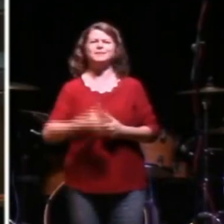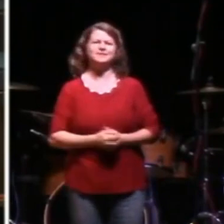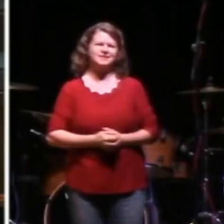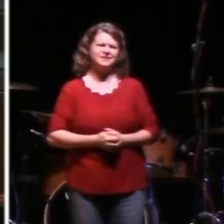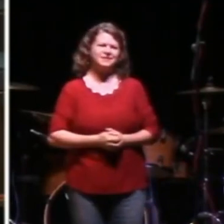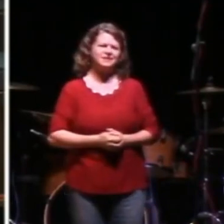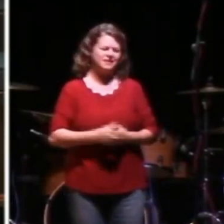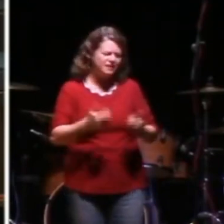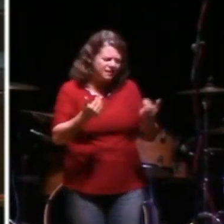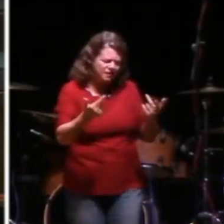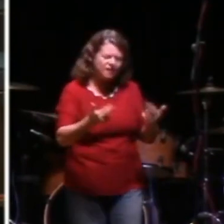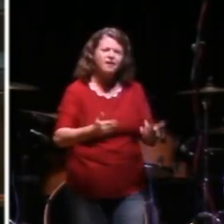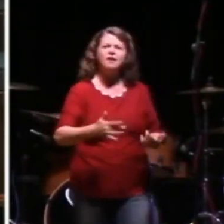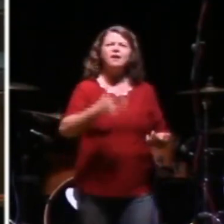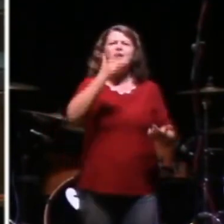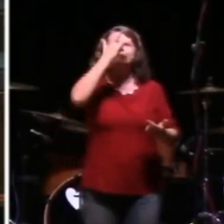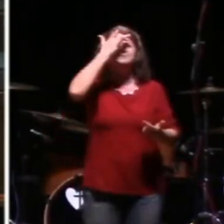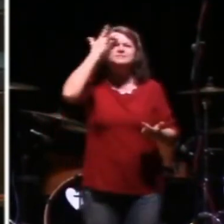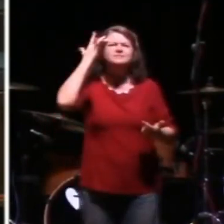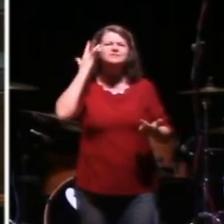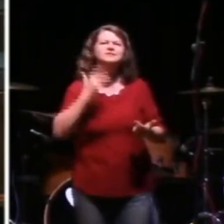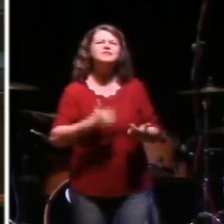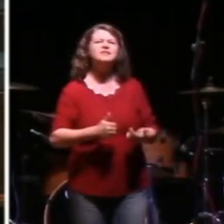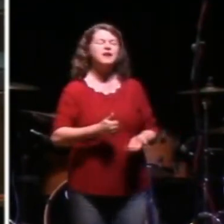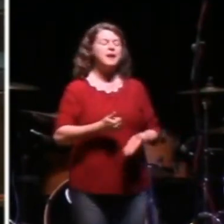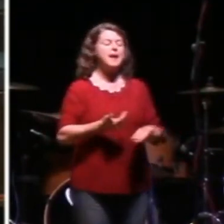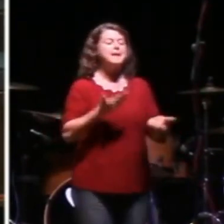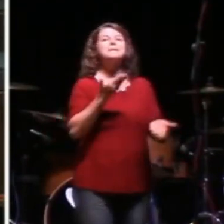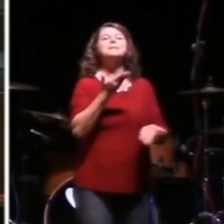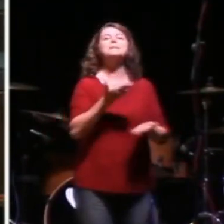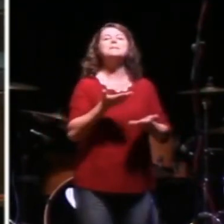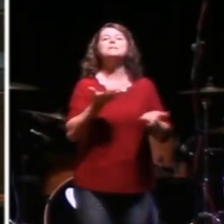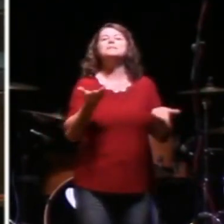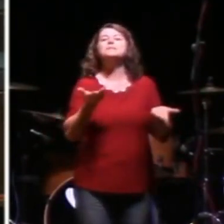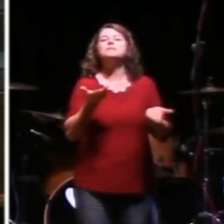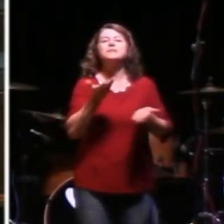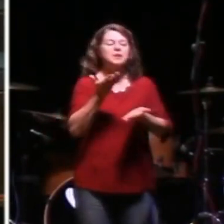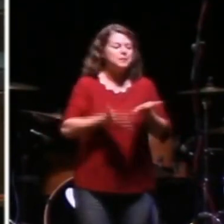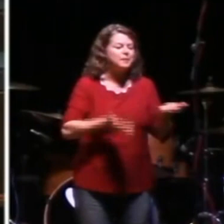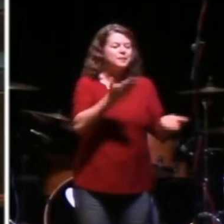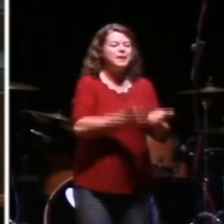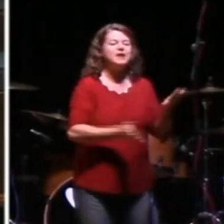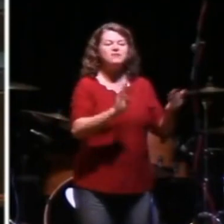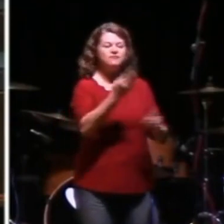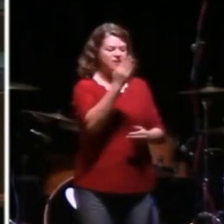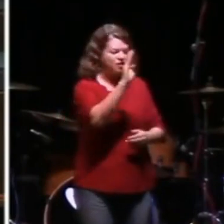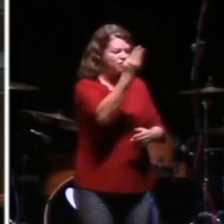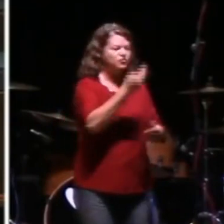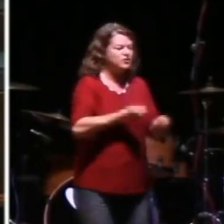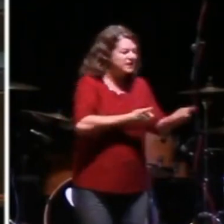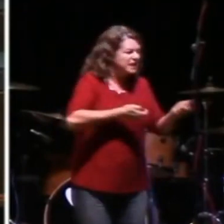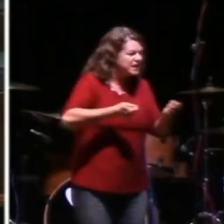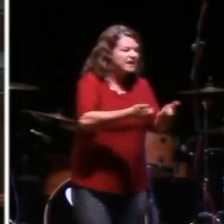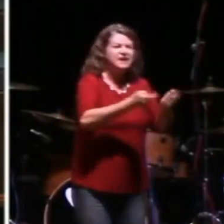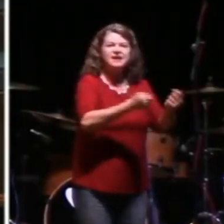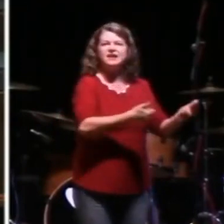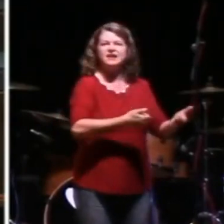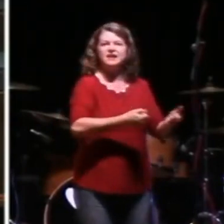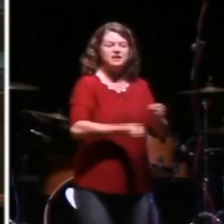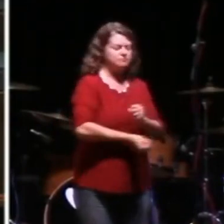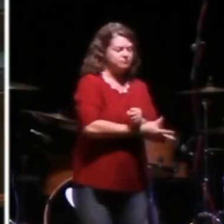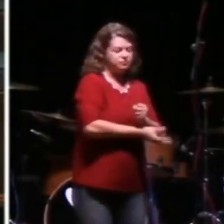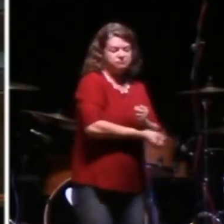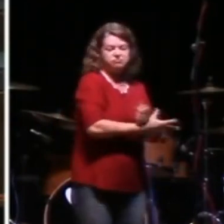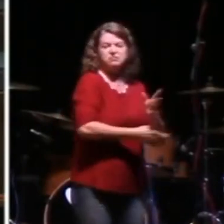benefício do lucro indevido e não vai se arrepender é gente que vê se arrepender